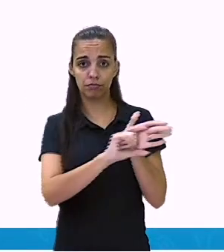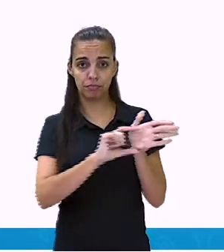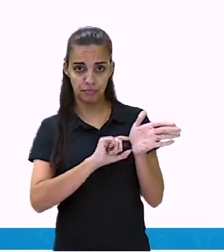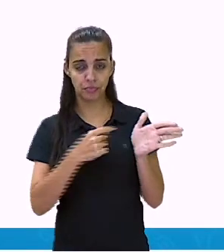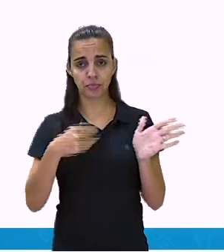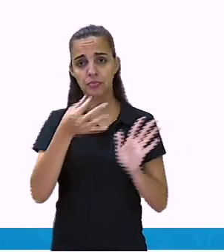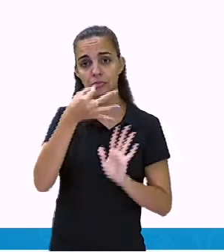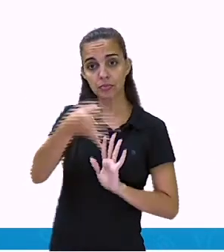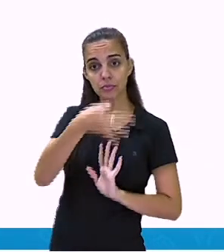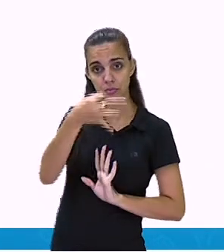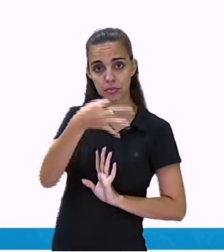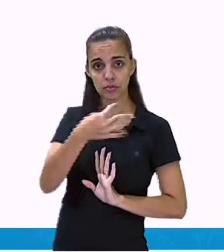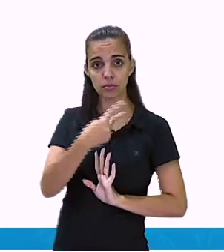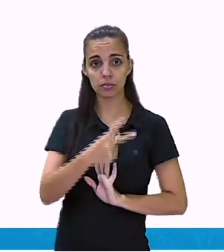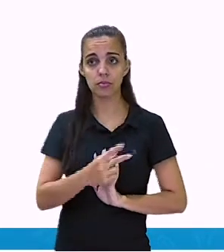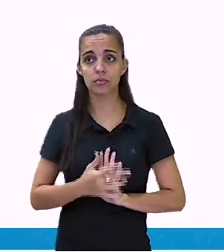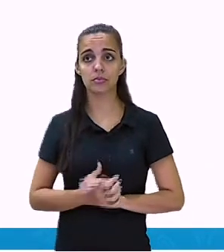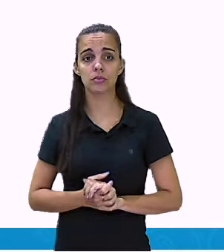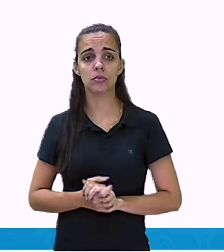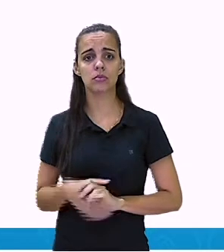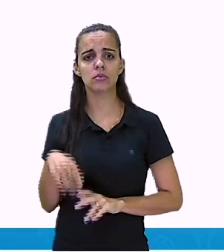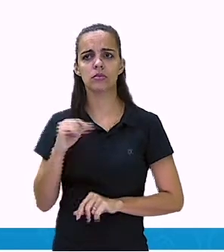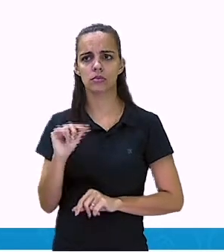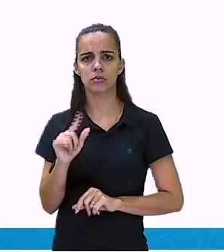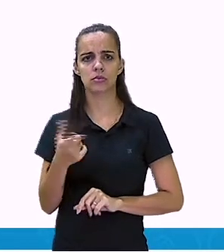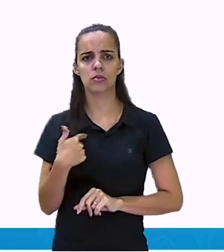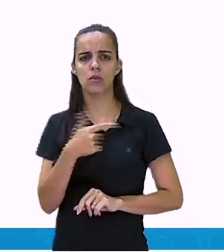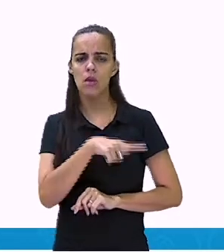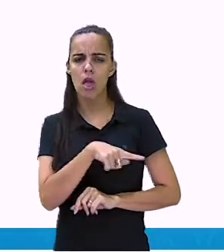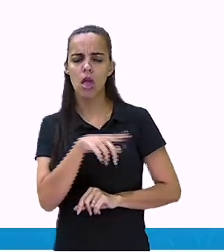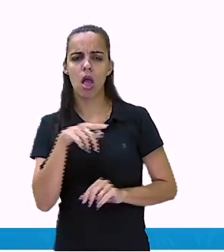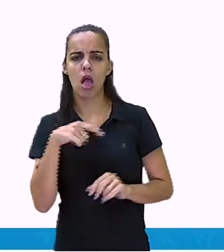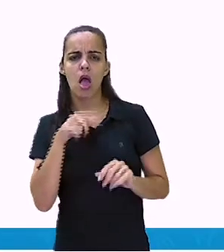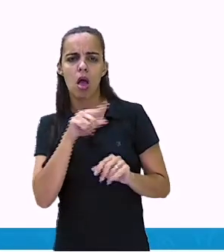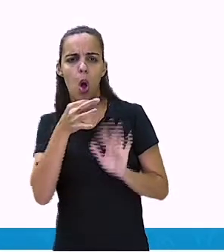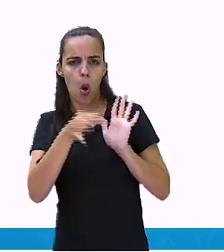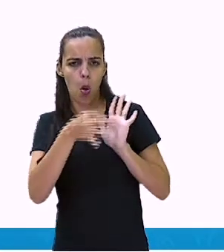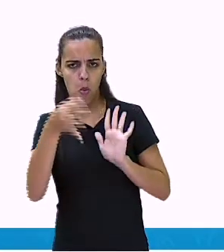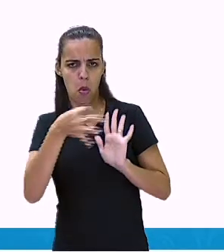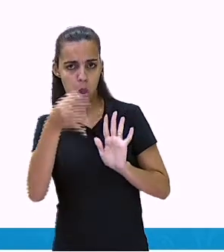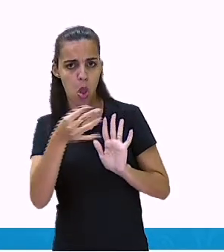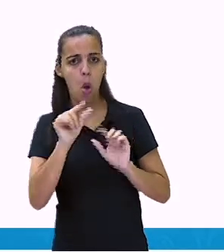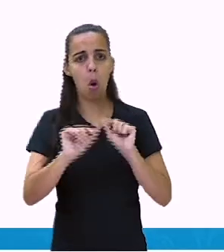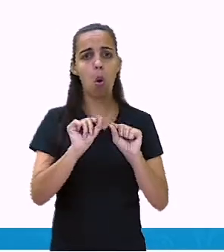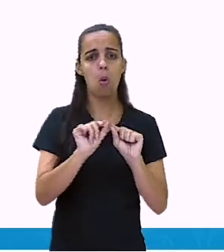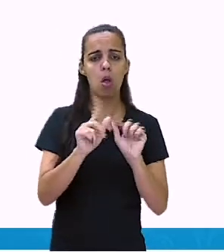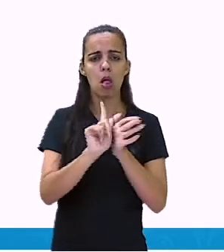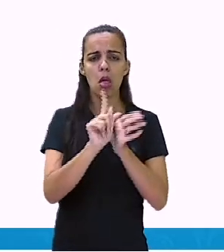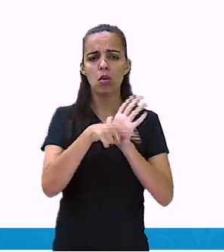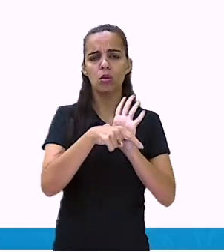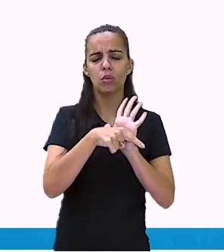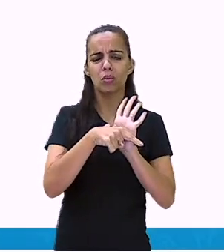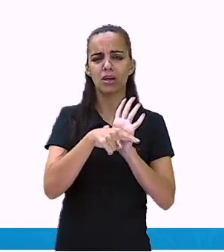opinião são as seguintes. O artigo de opinião é um